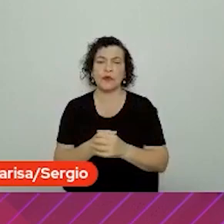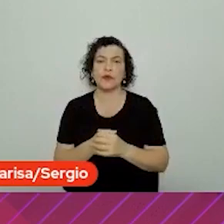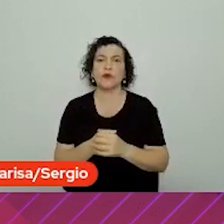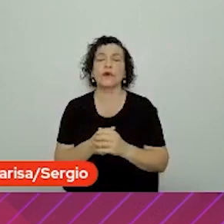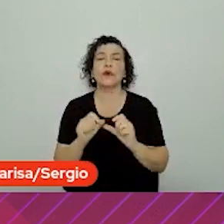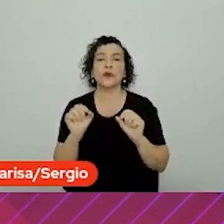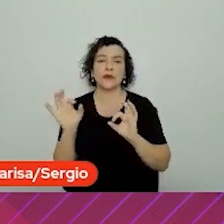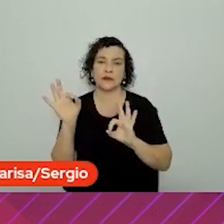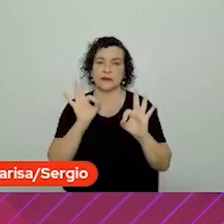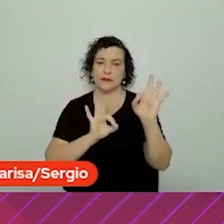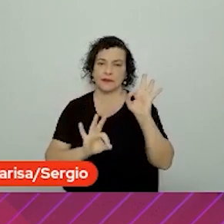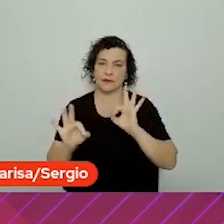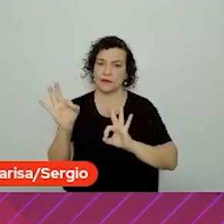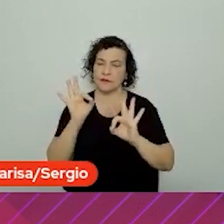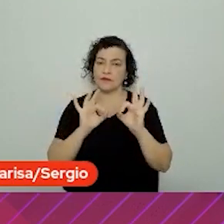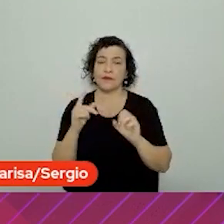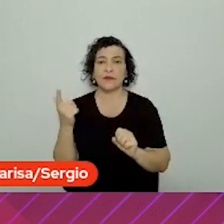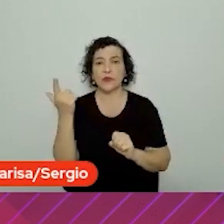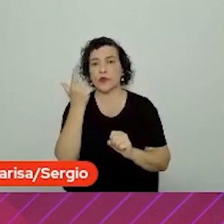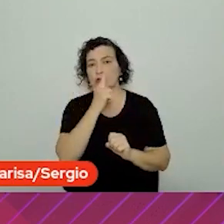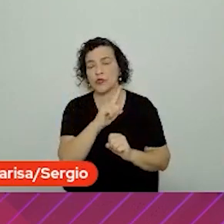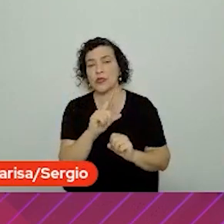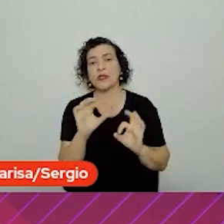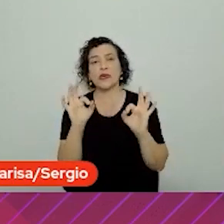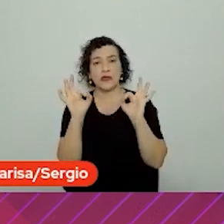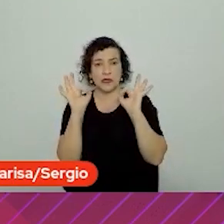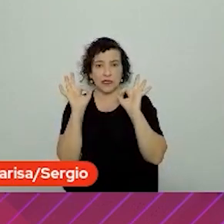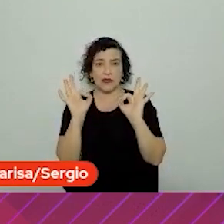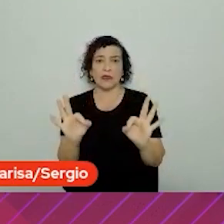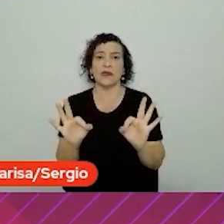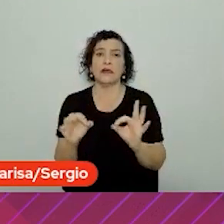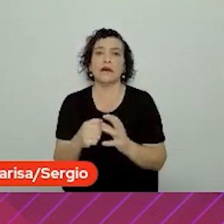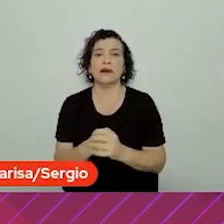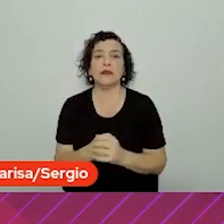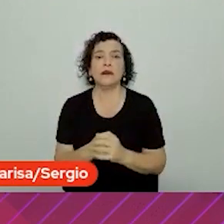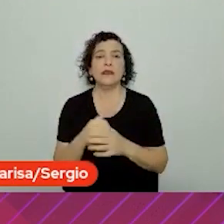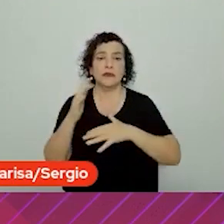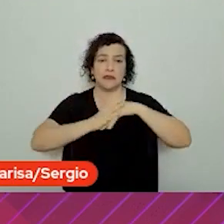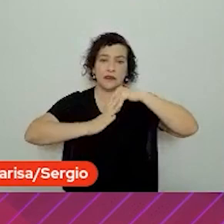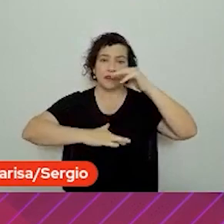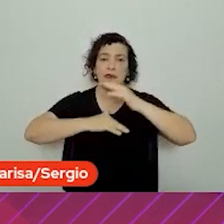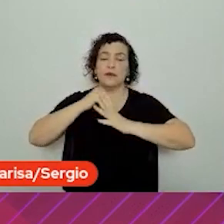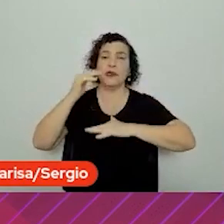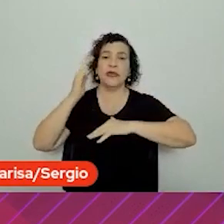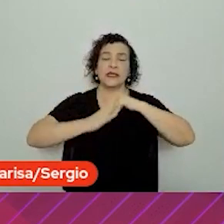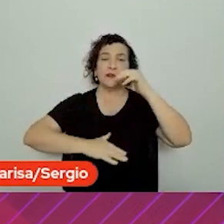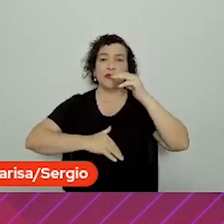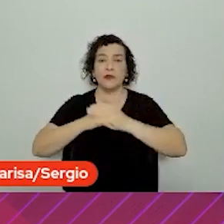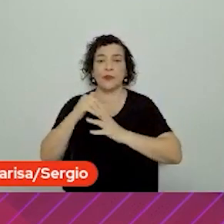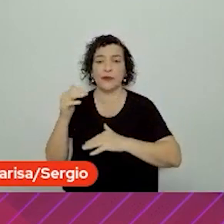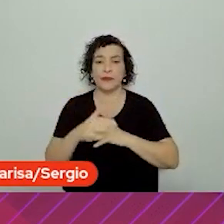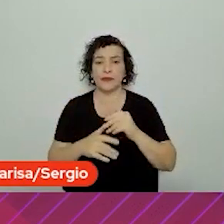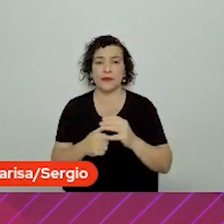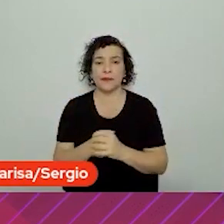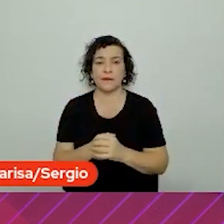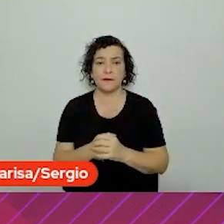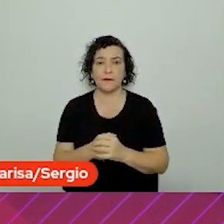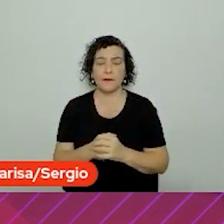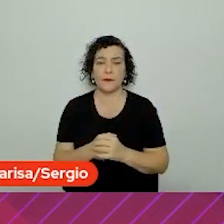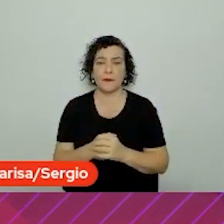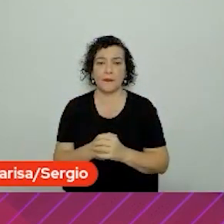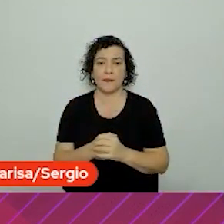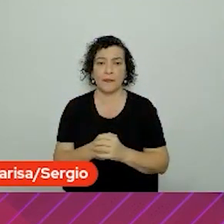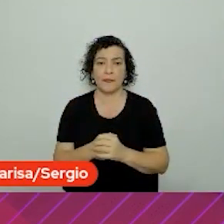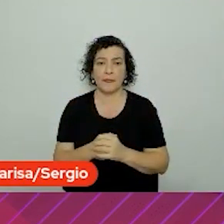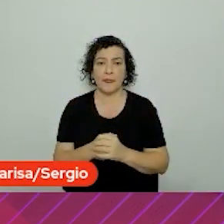ação para que eu consiga trazer essas ações de maneira gradual. Então, a